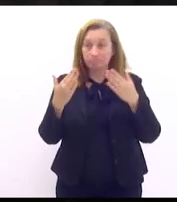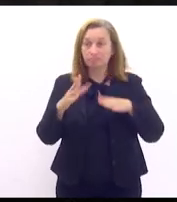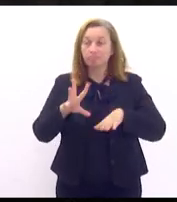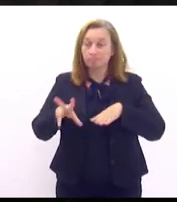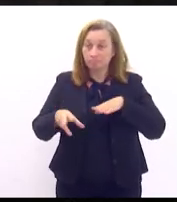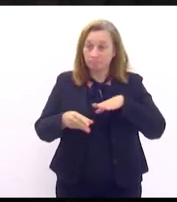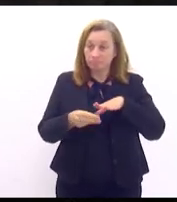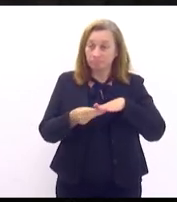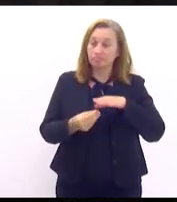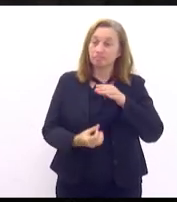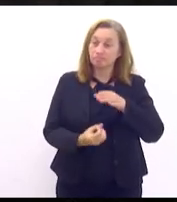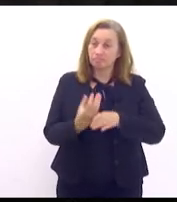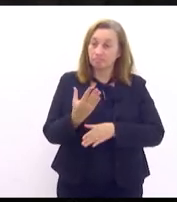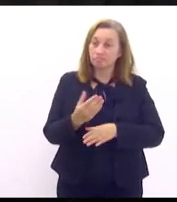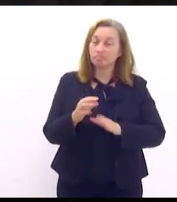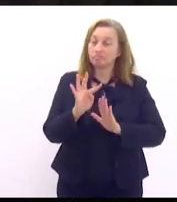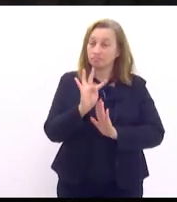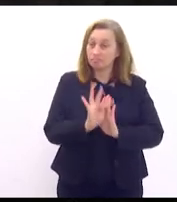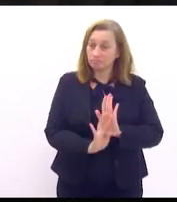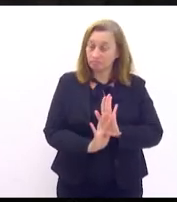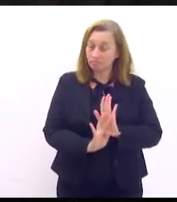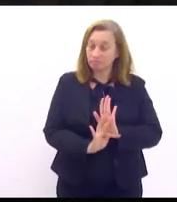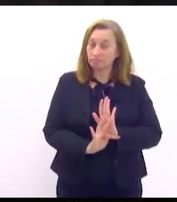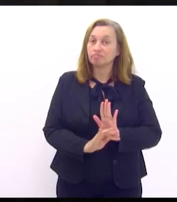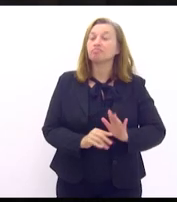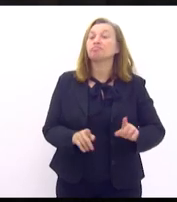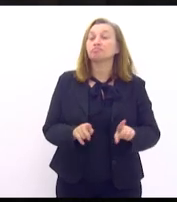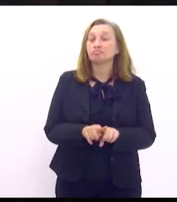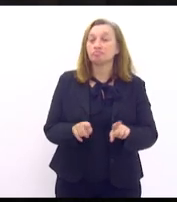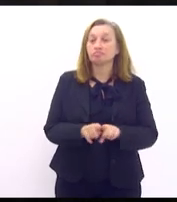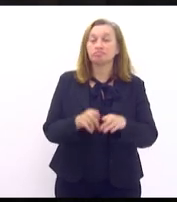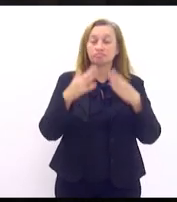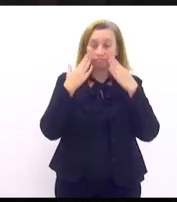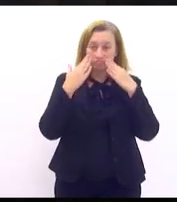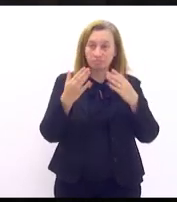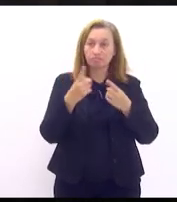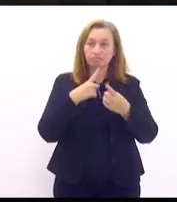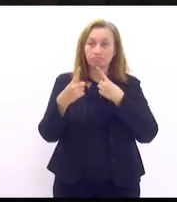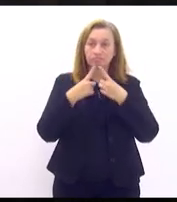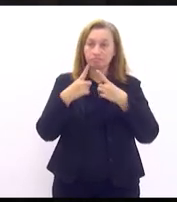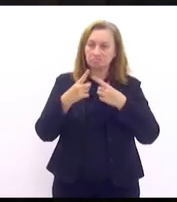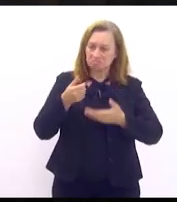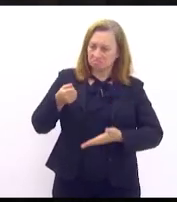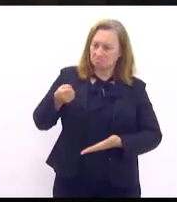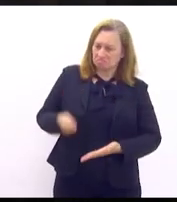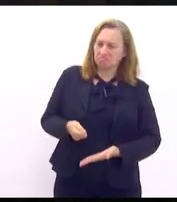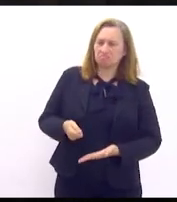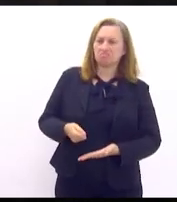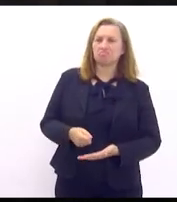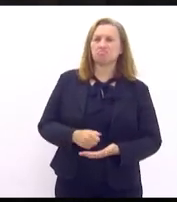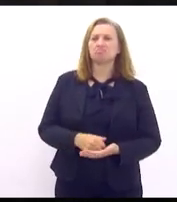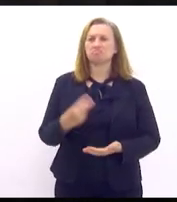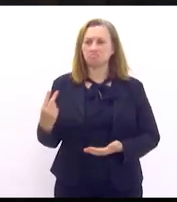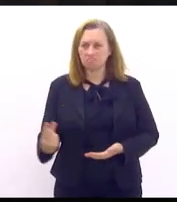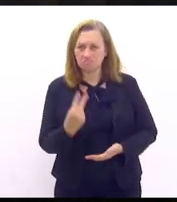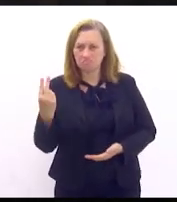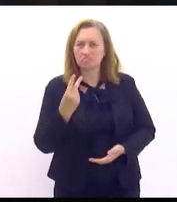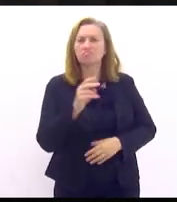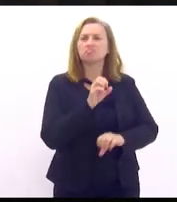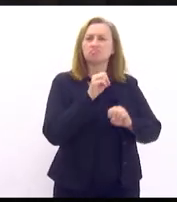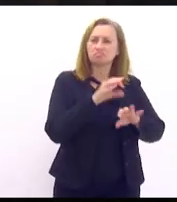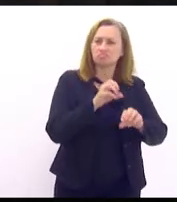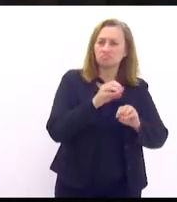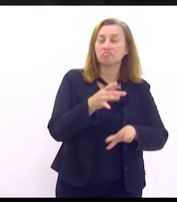aqui a esse texto que aqui chega, como também de apresentar um debate mais duro, priorizando a educação,